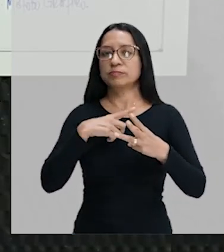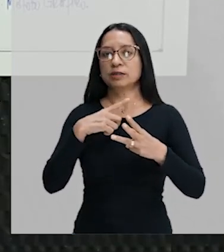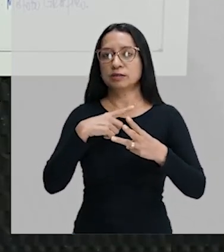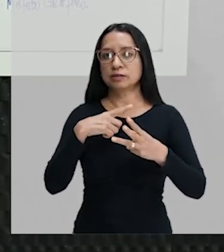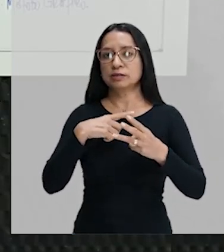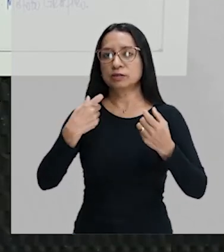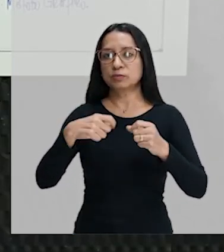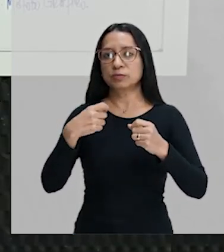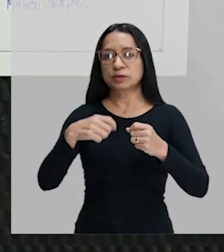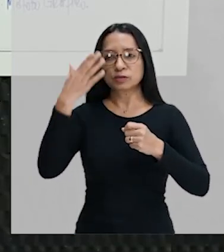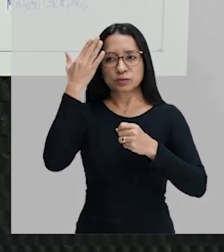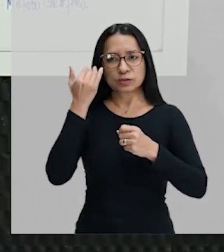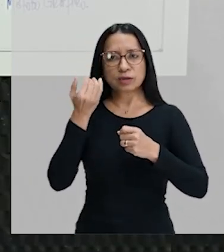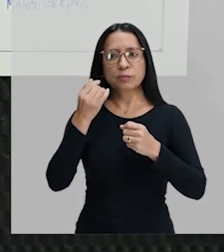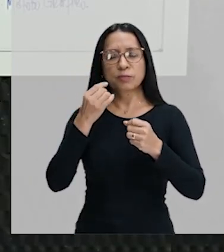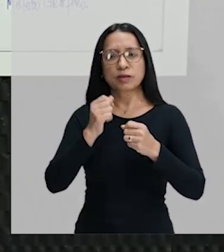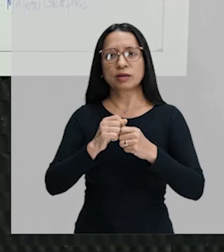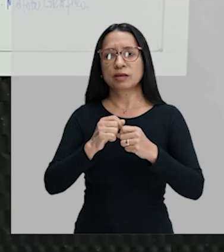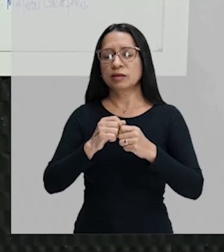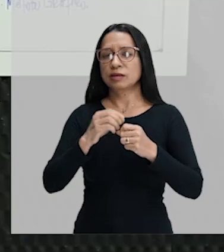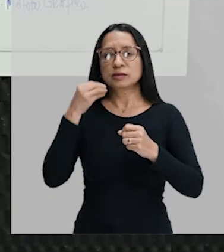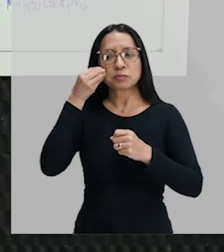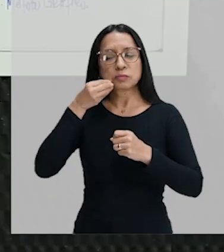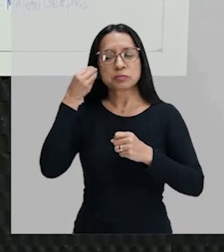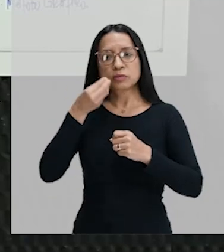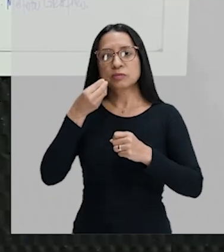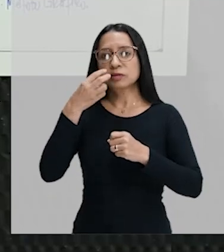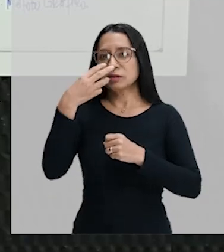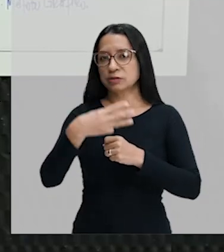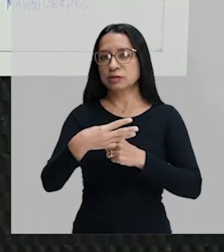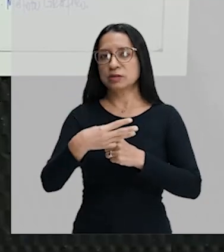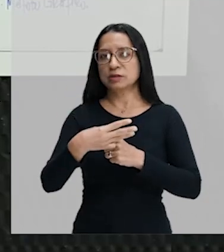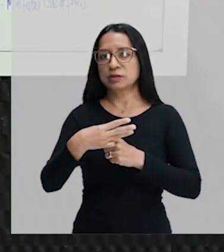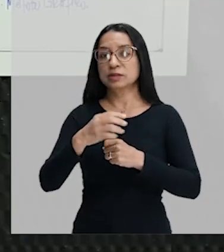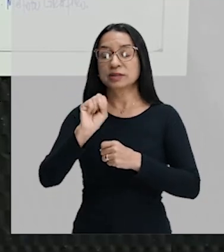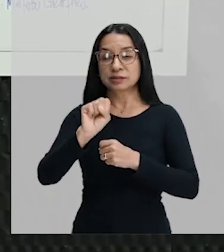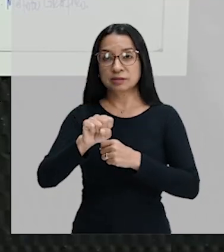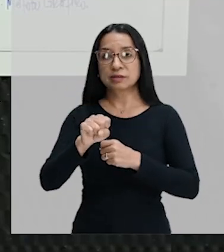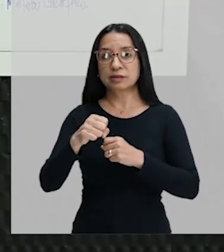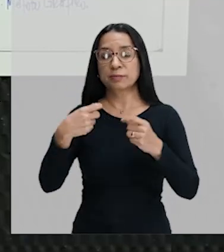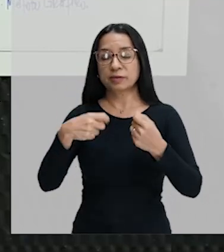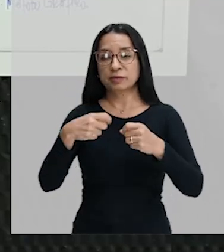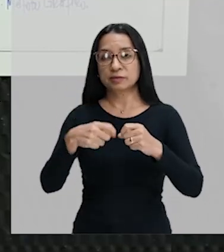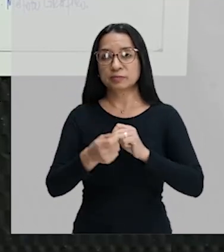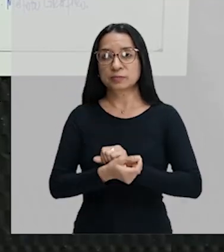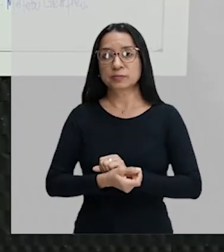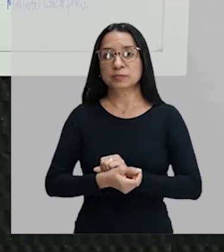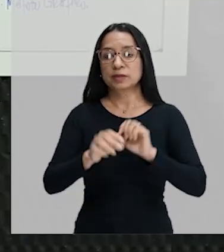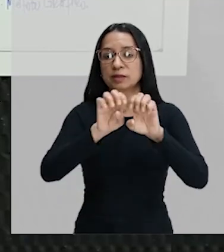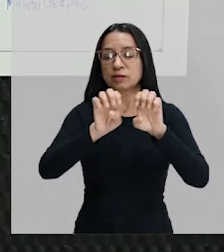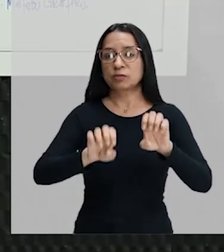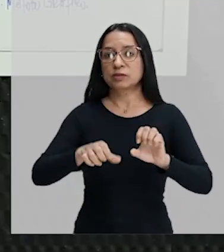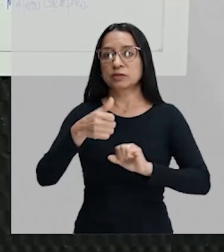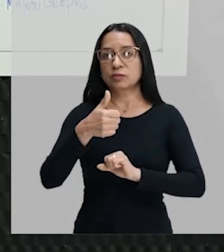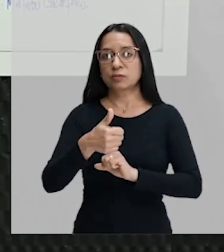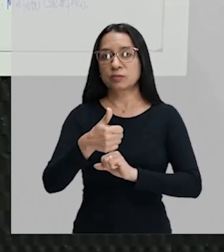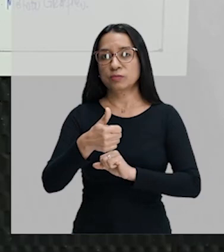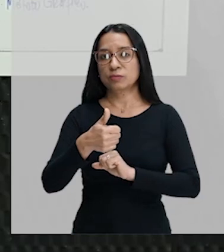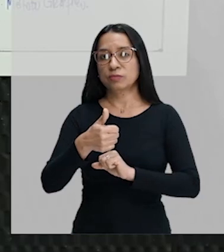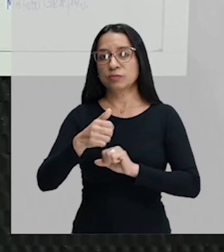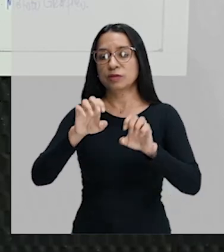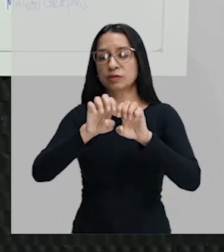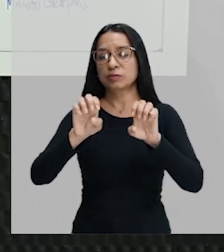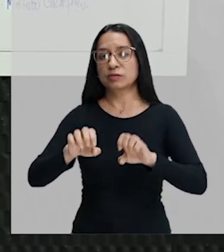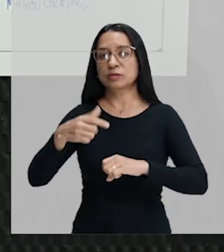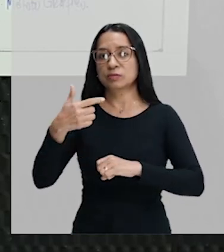preciso verificar as 3? Com certeza. Ó. Vamos fazer essa aqui. Ó. Vou chamar aqui de equação 1, essa aqui